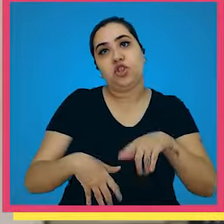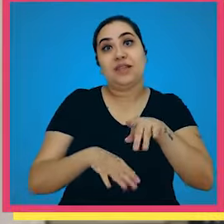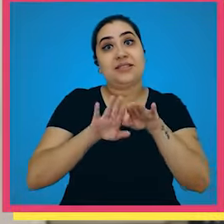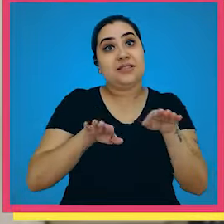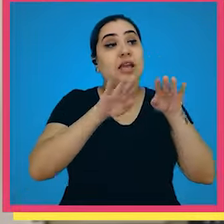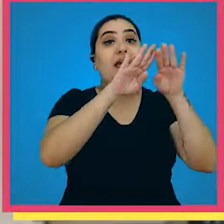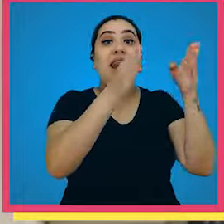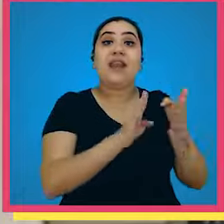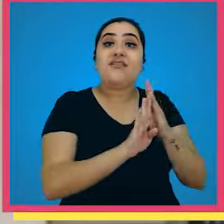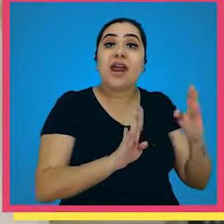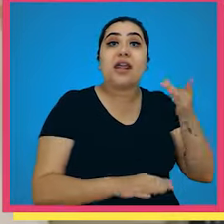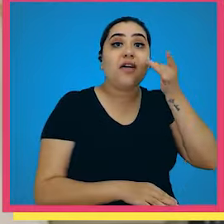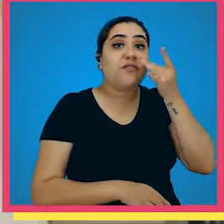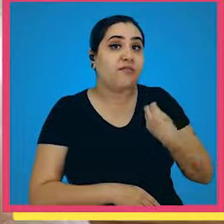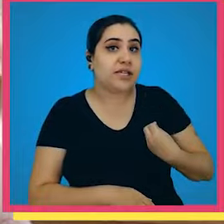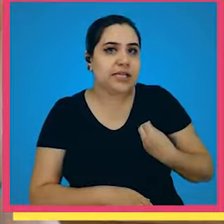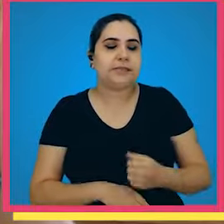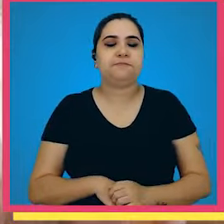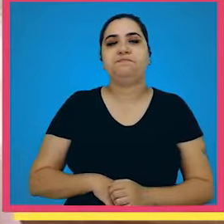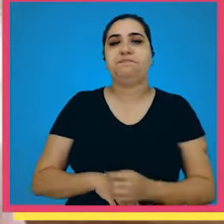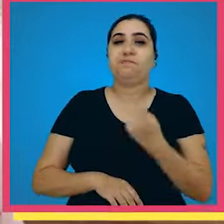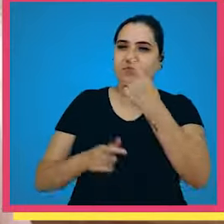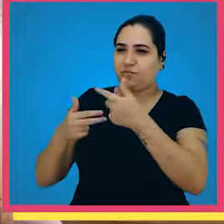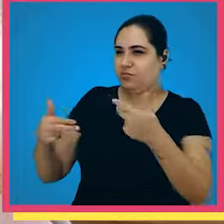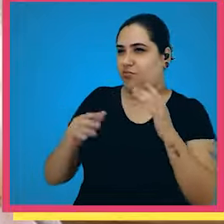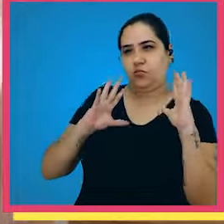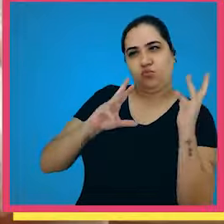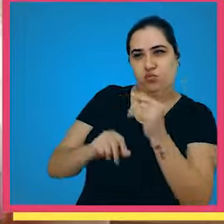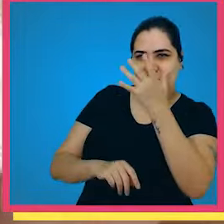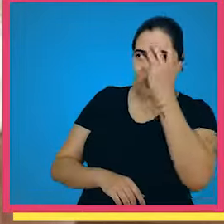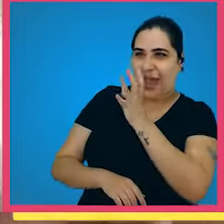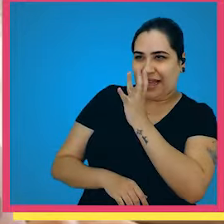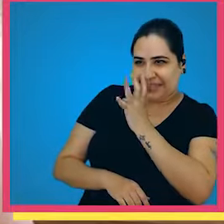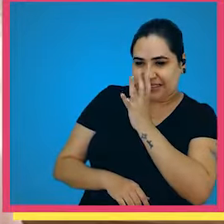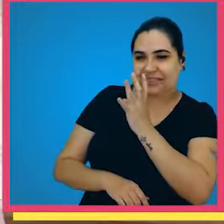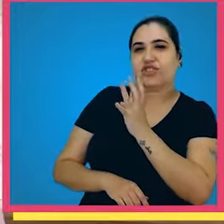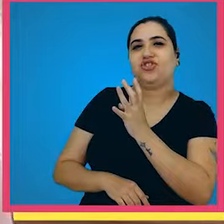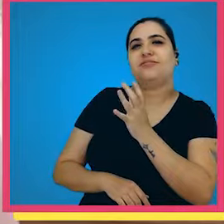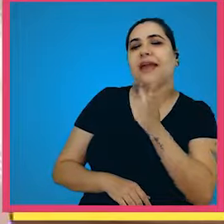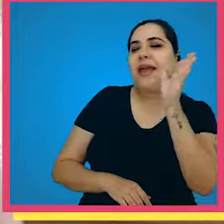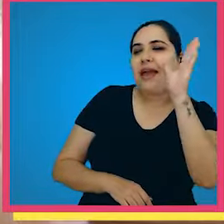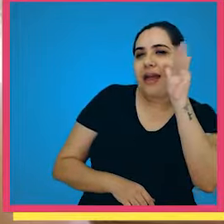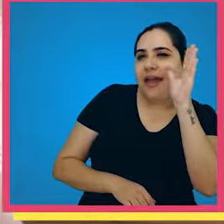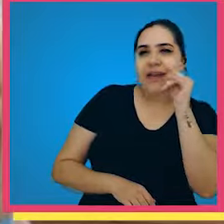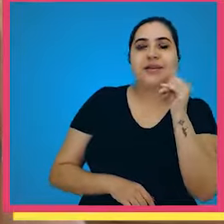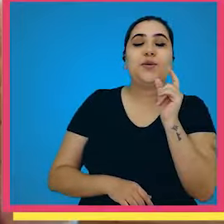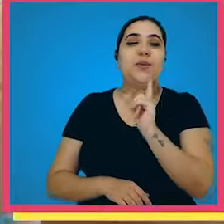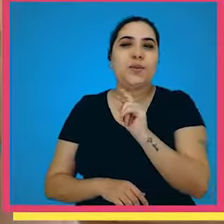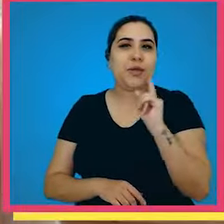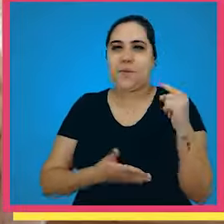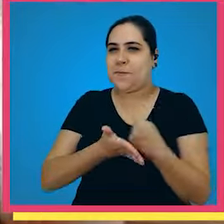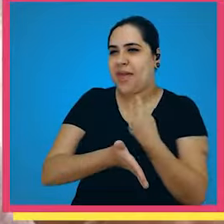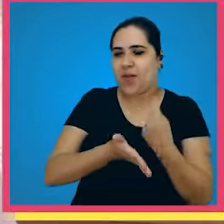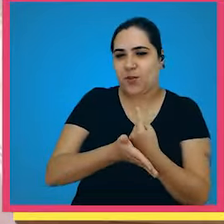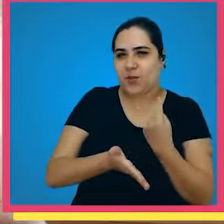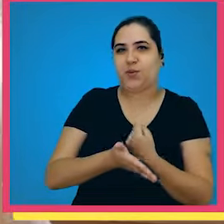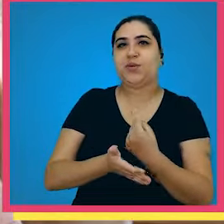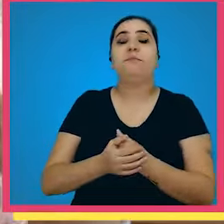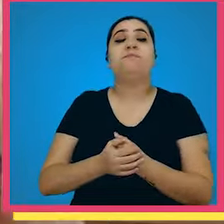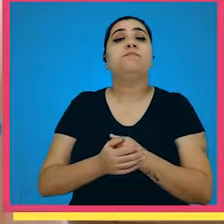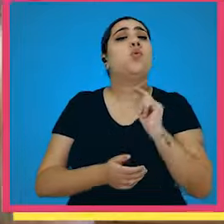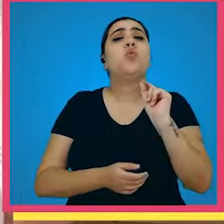funciona nas livrarias físicas. Uma coisa que eu acho que todo mundo que nos assiste gostaria de saber, que todo